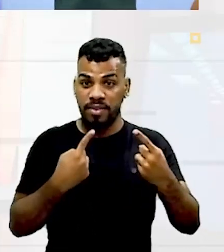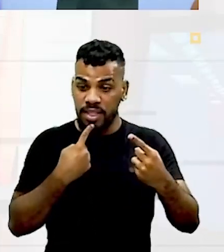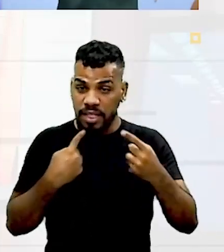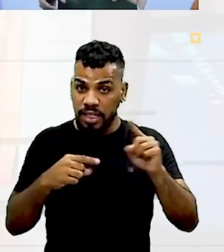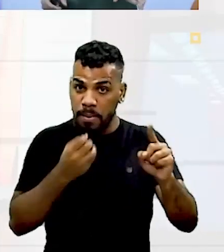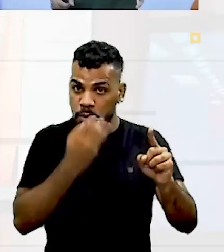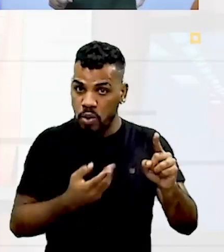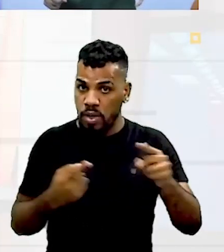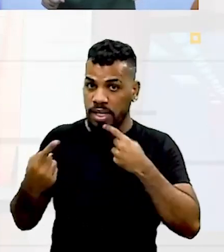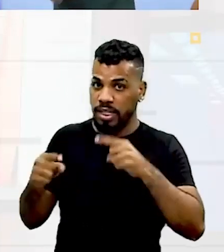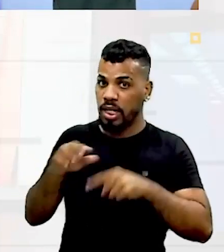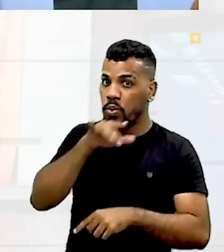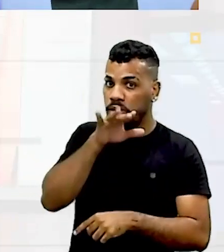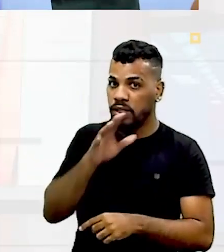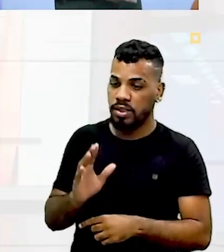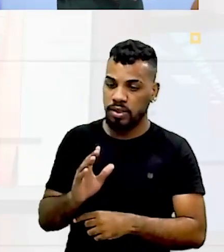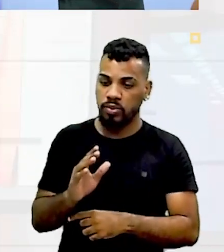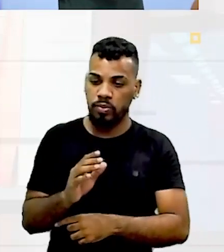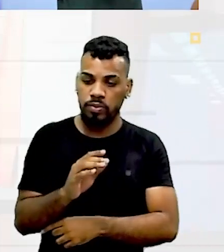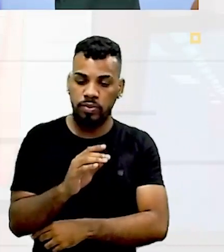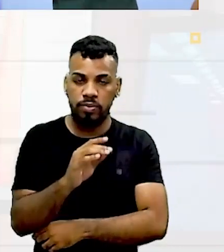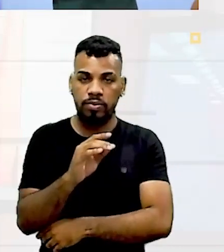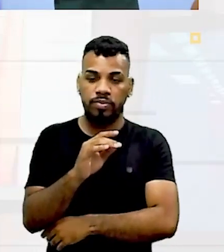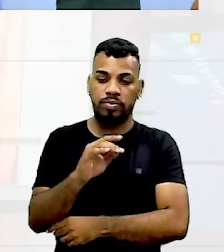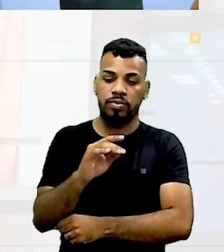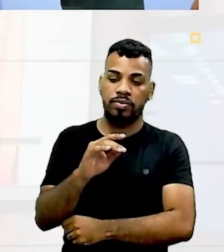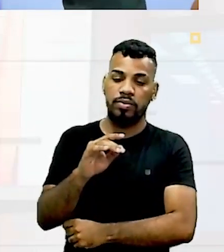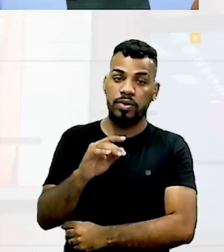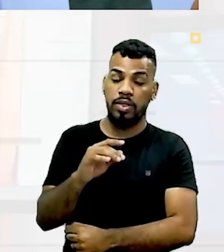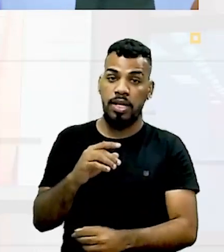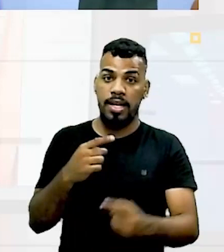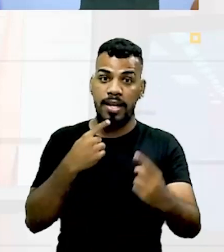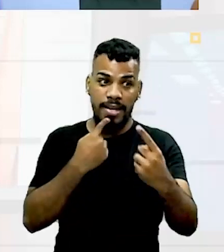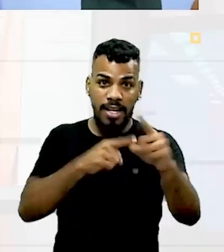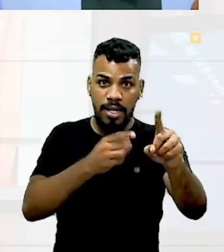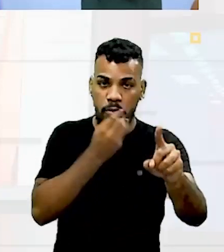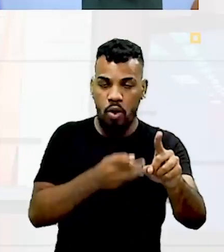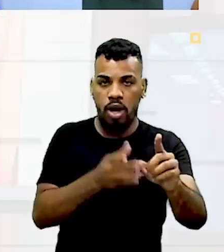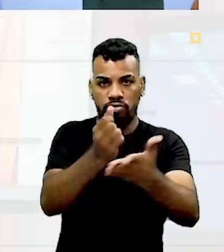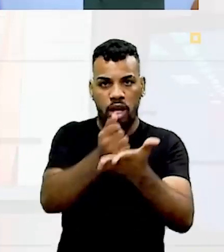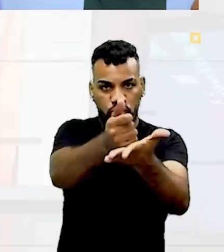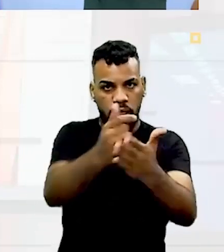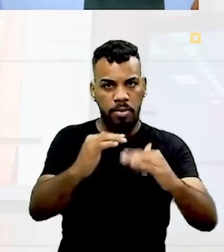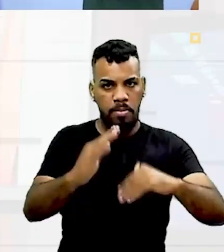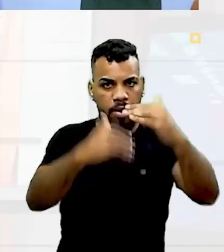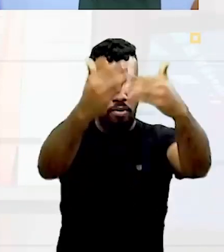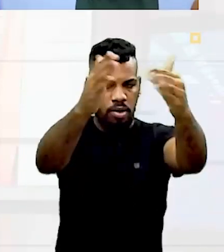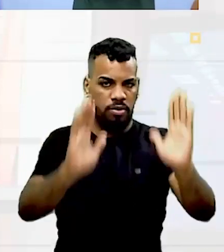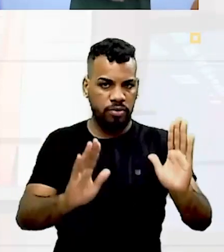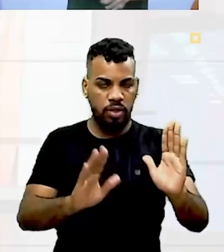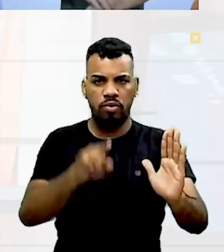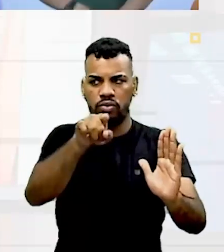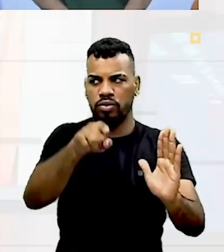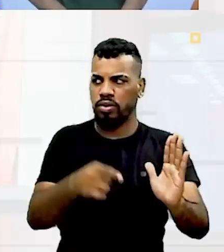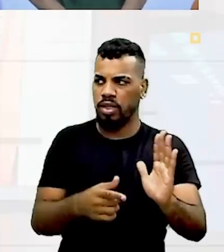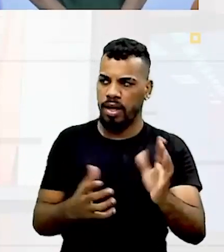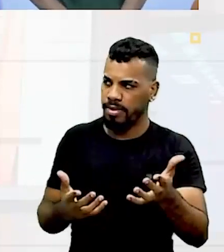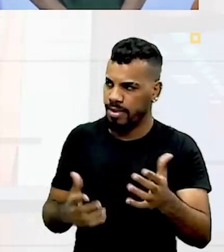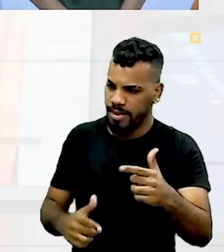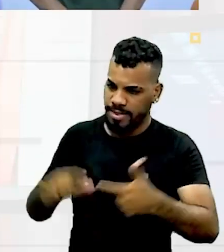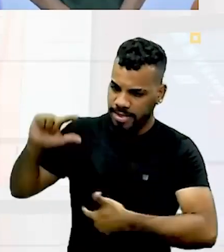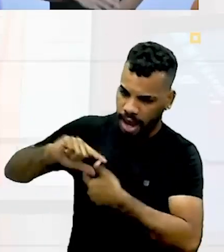crítica boa de crítica ruim. Uma crítica boa é aquela que ajuda você a melhorar. Não é porque eu digo que sua animação é muito